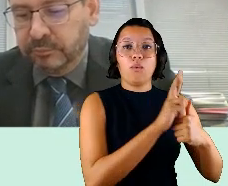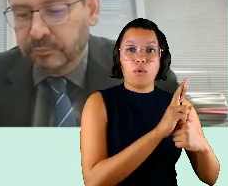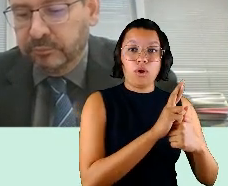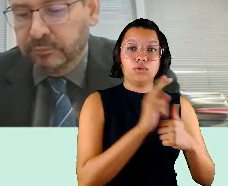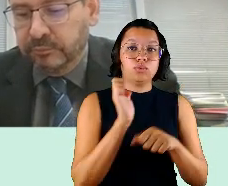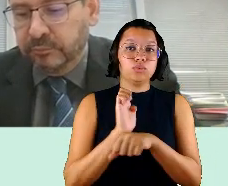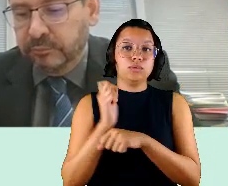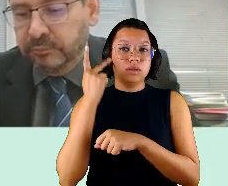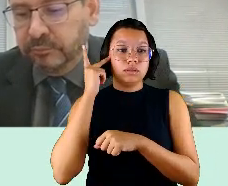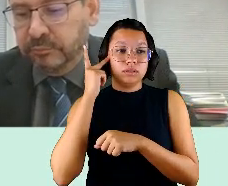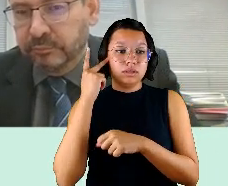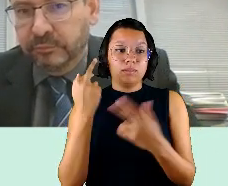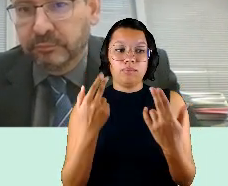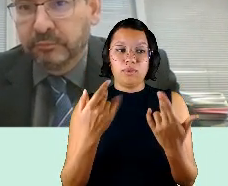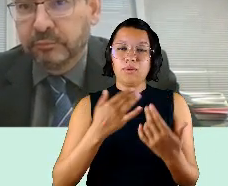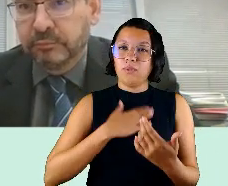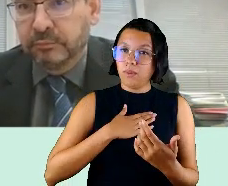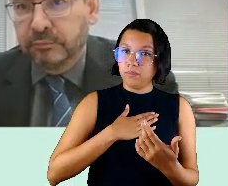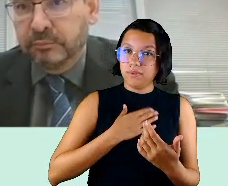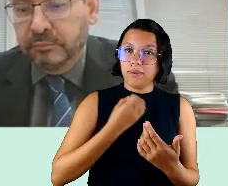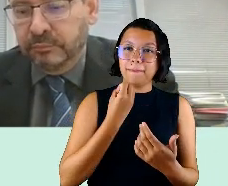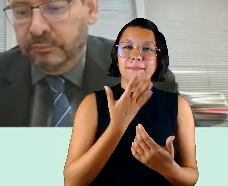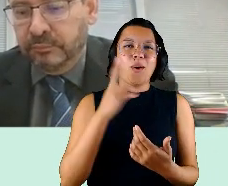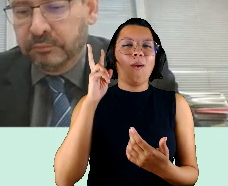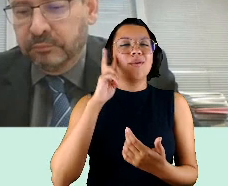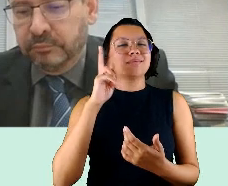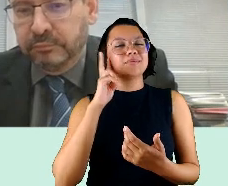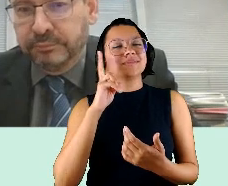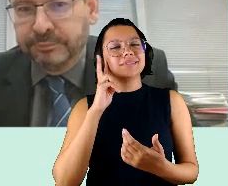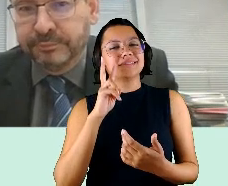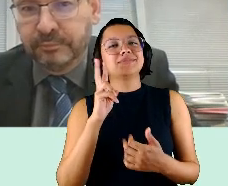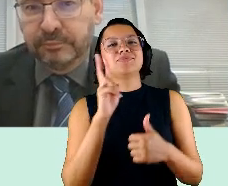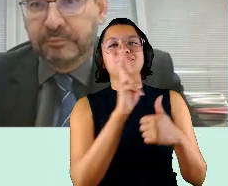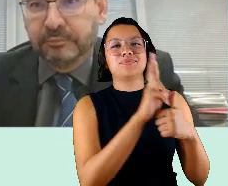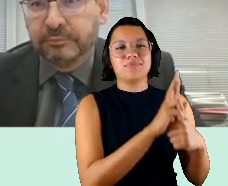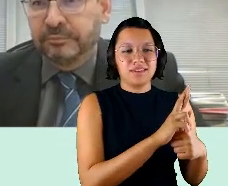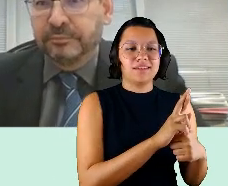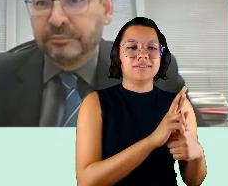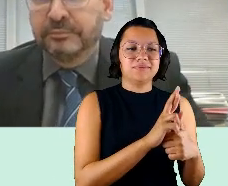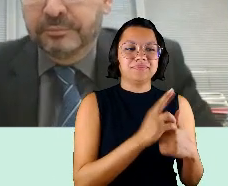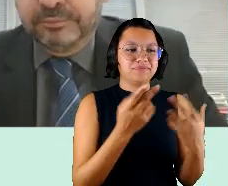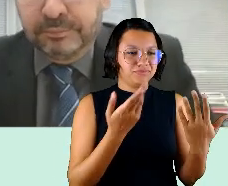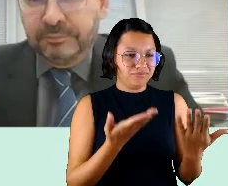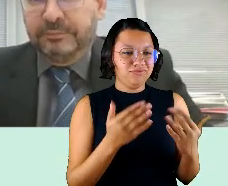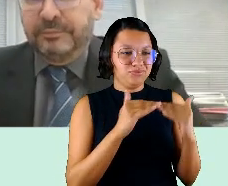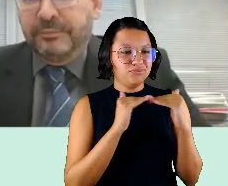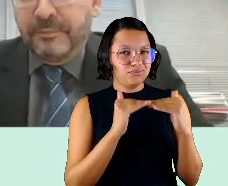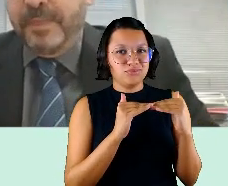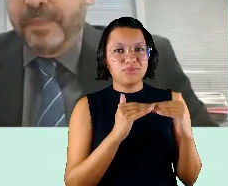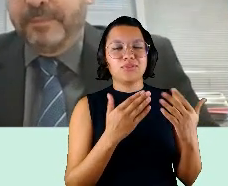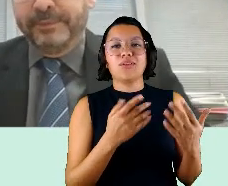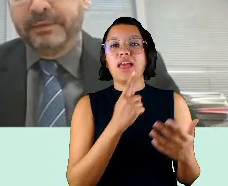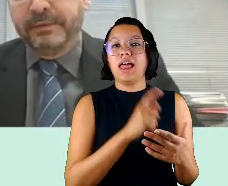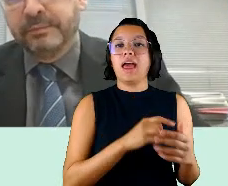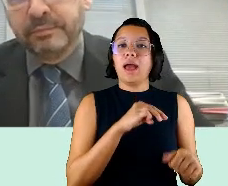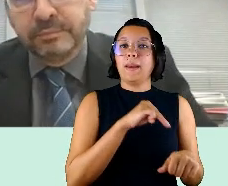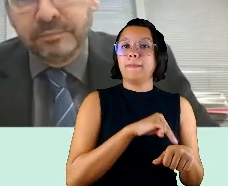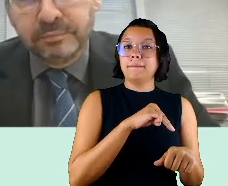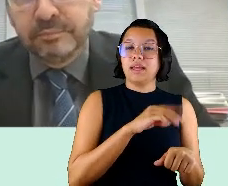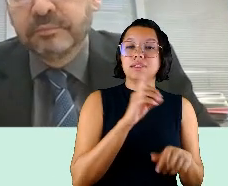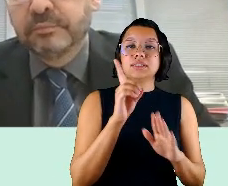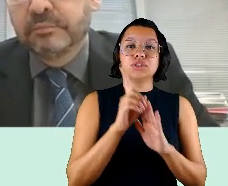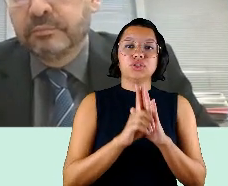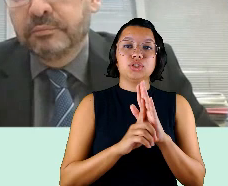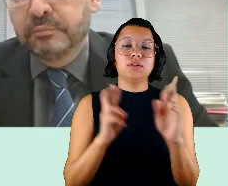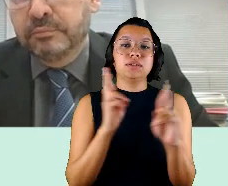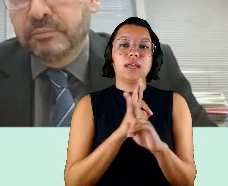Paulo, assim como eu, com boas lembranças da procuradoria, né, doutora Marisa? Ela que é mestre em Direito